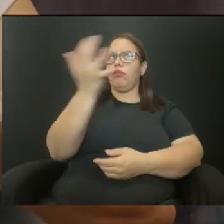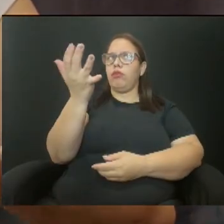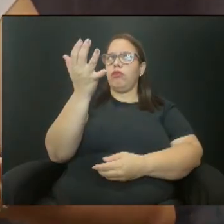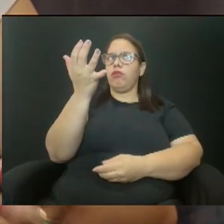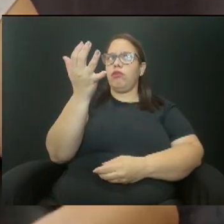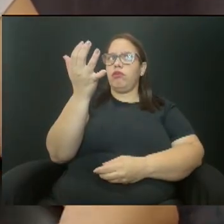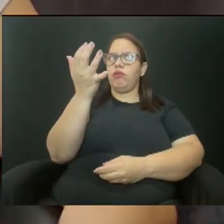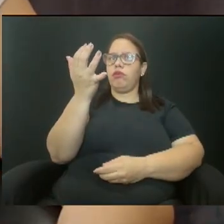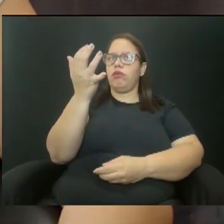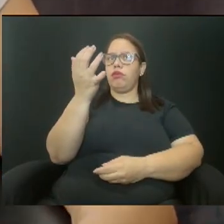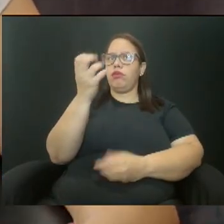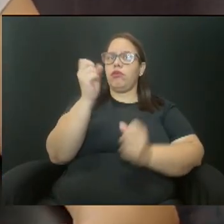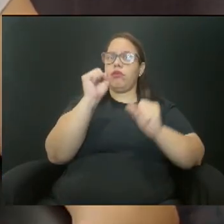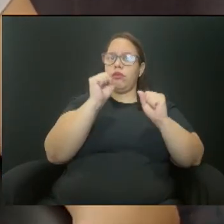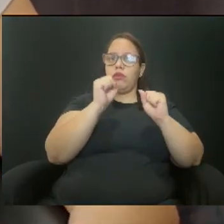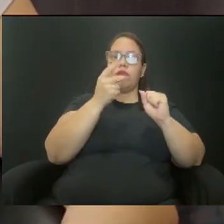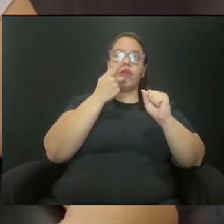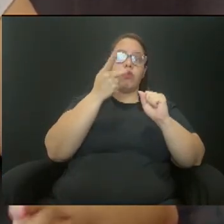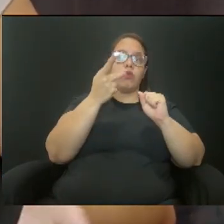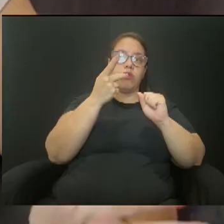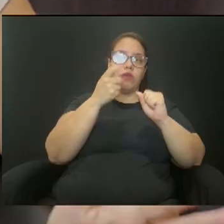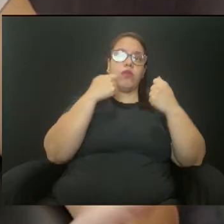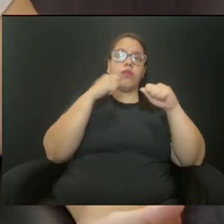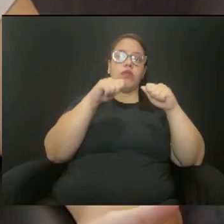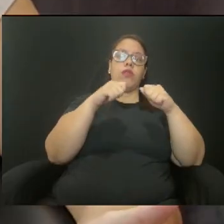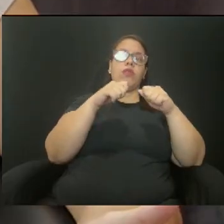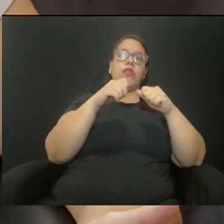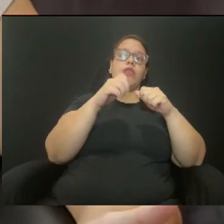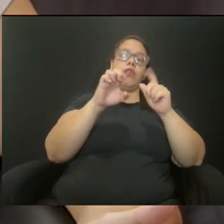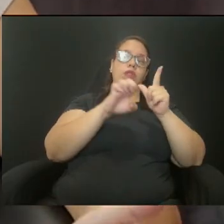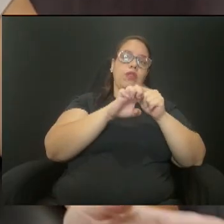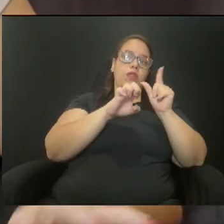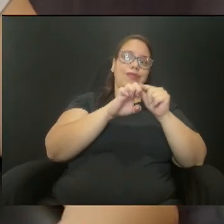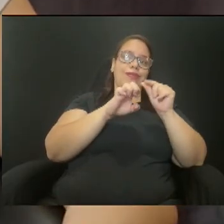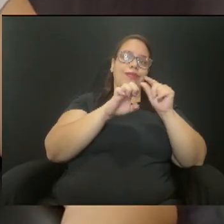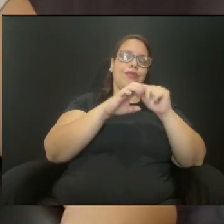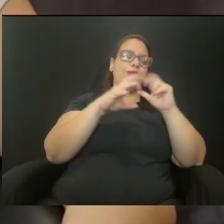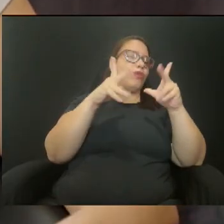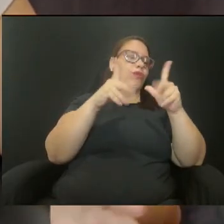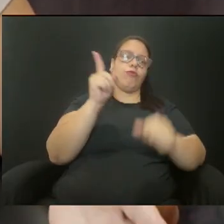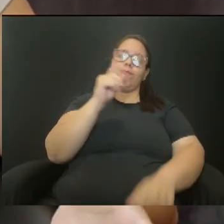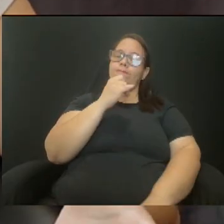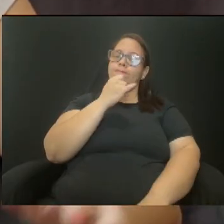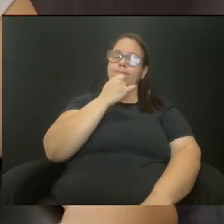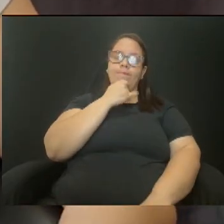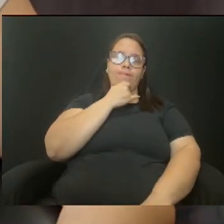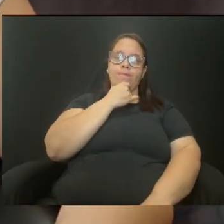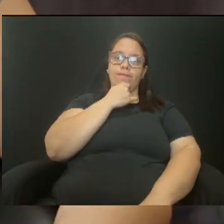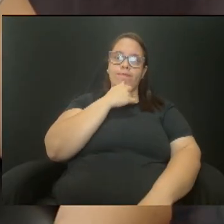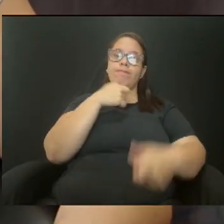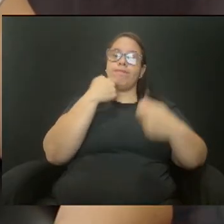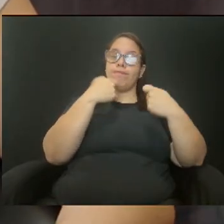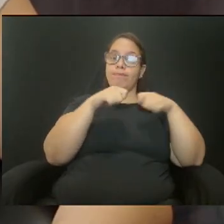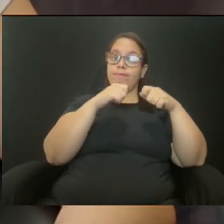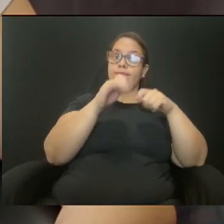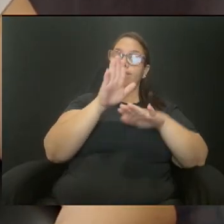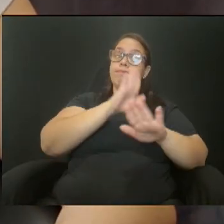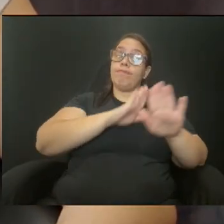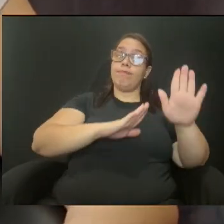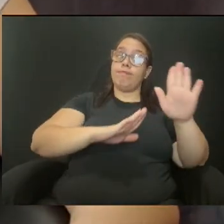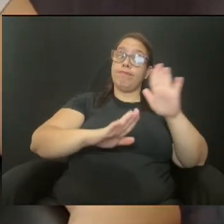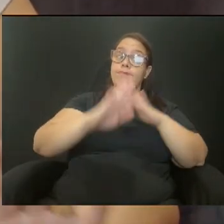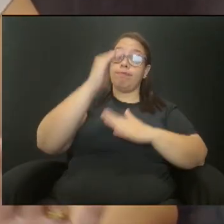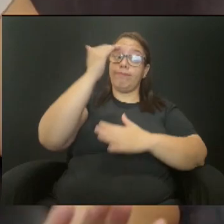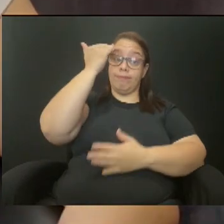soft skills que você precisa ter para empreender, né? Não é para todo mundo, infelizmente, e você vai precisar se calçar e entender um pouco de